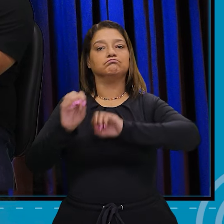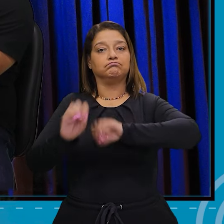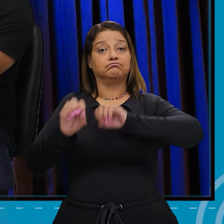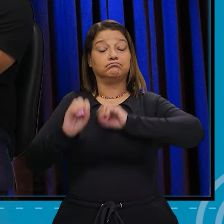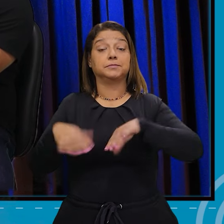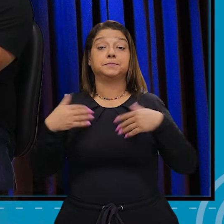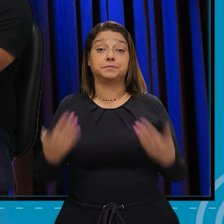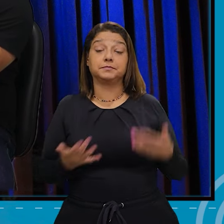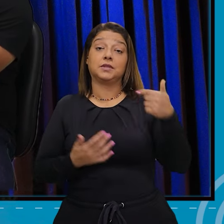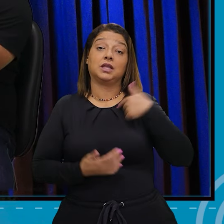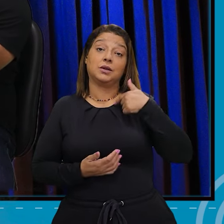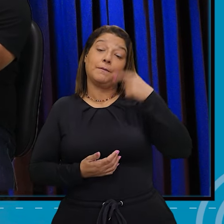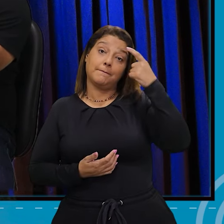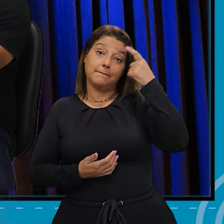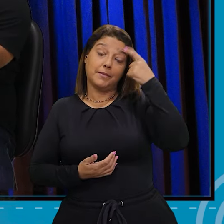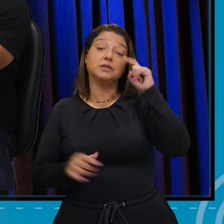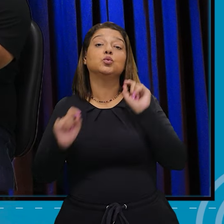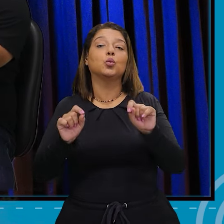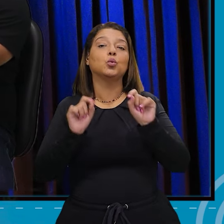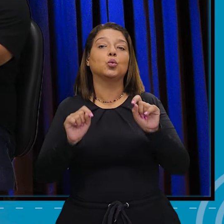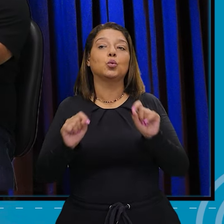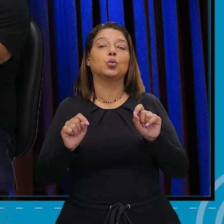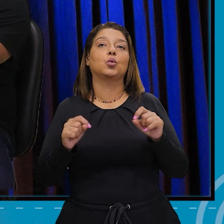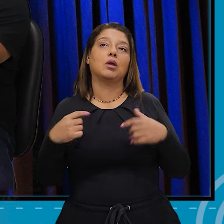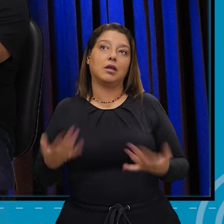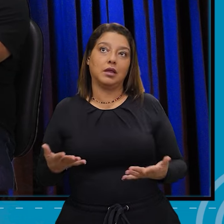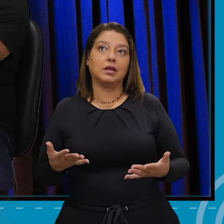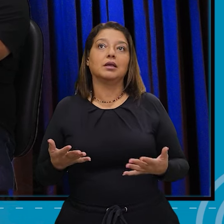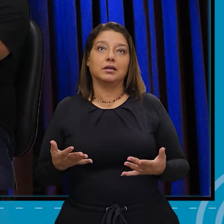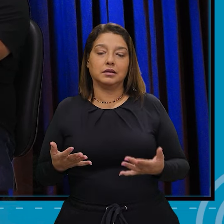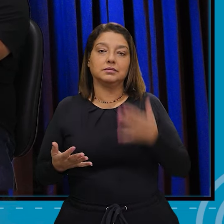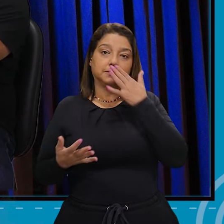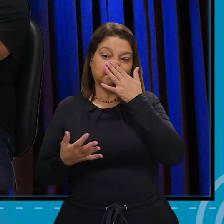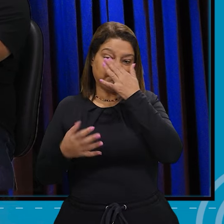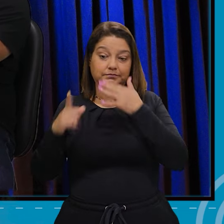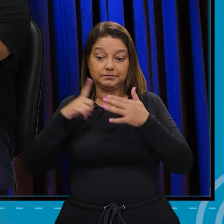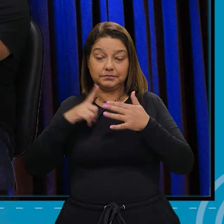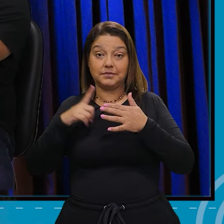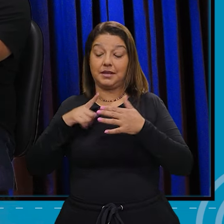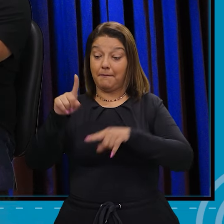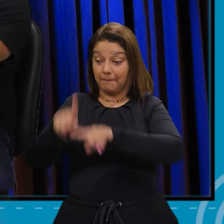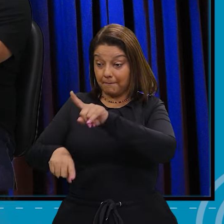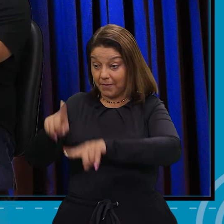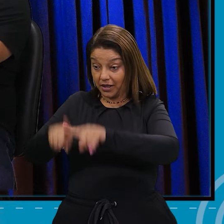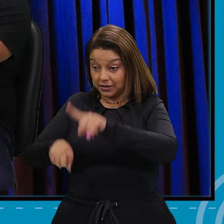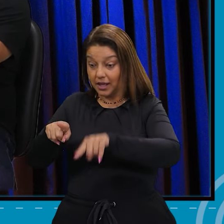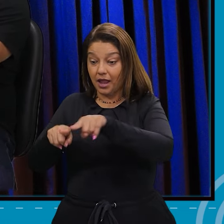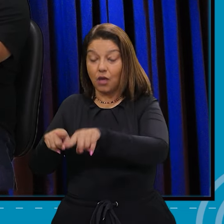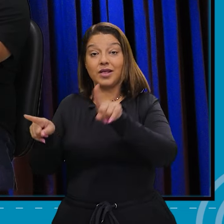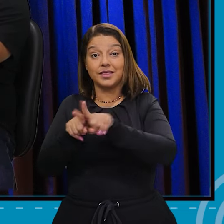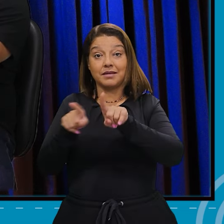da prática. Mas eu penso que o que organiza também, junto